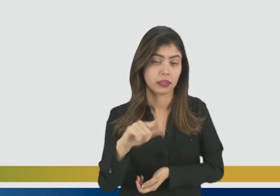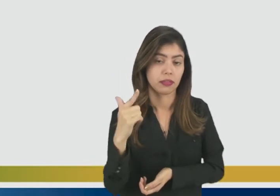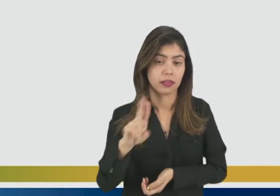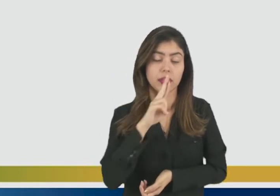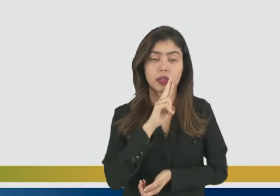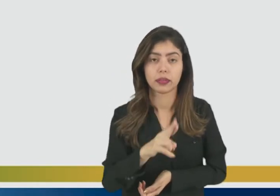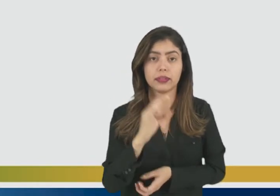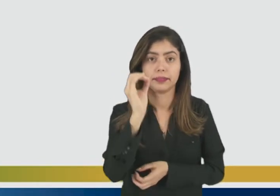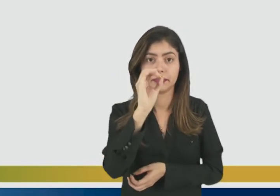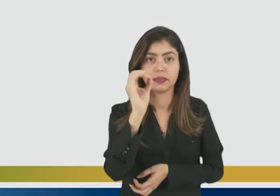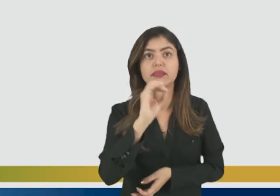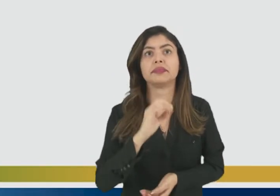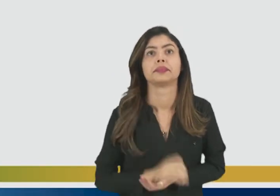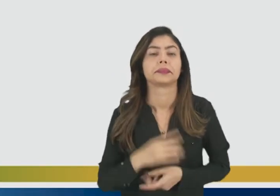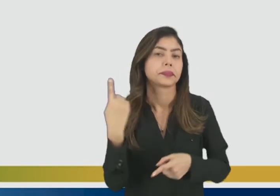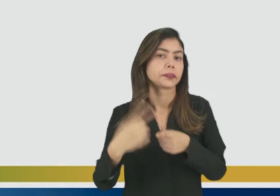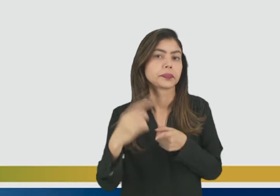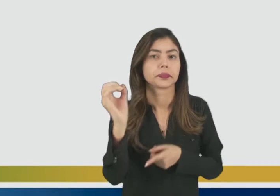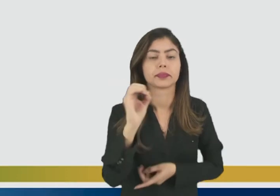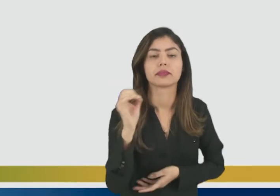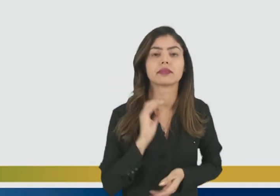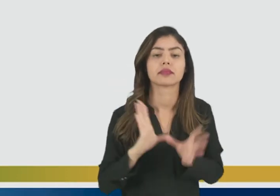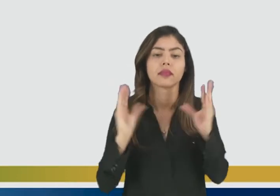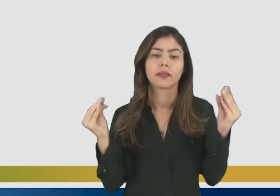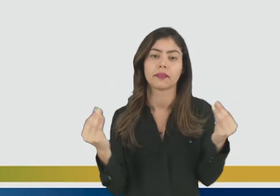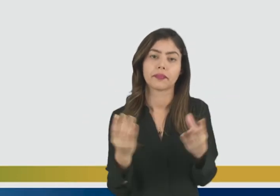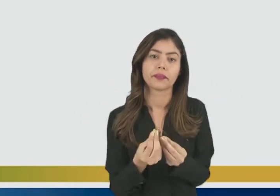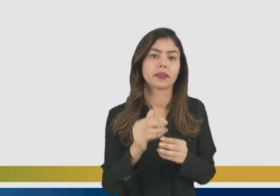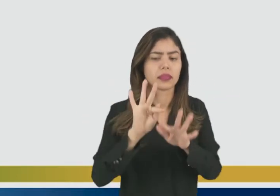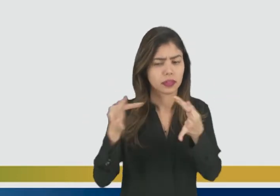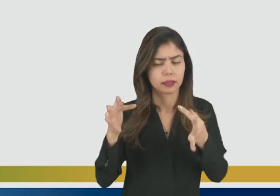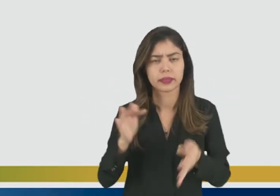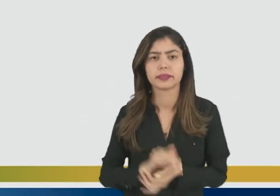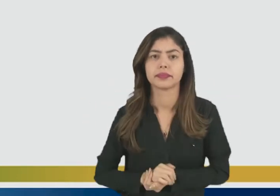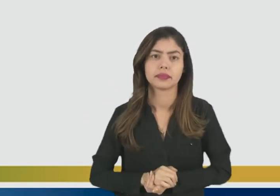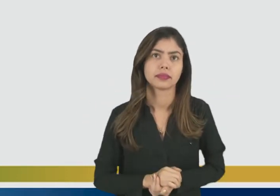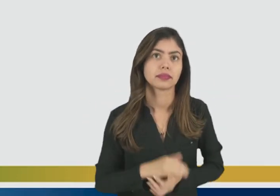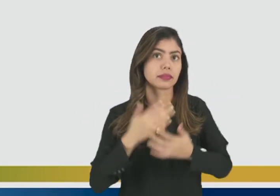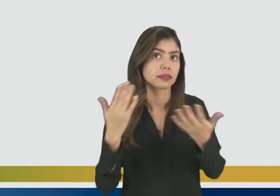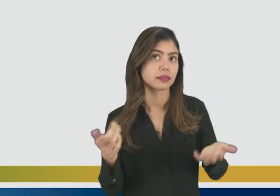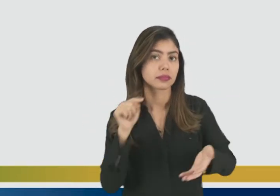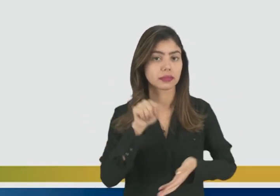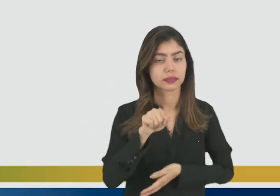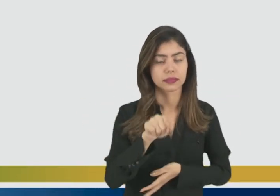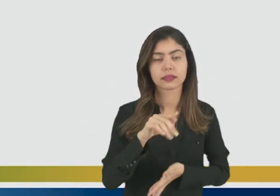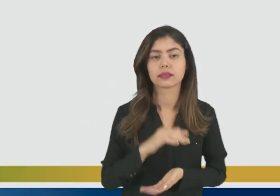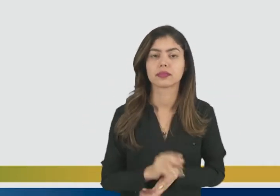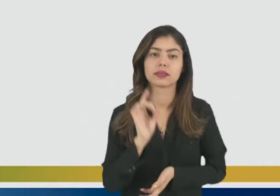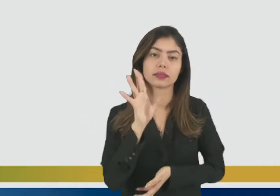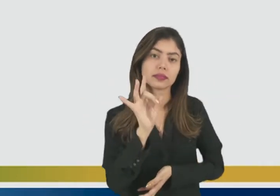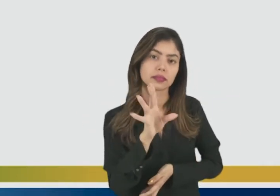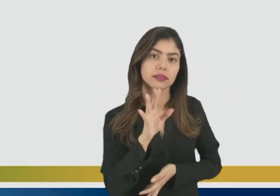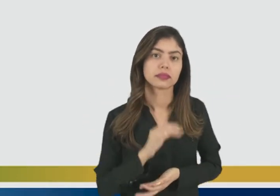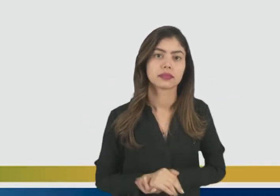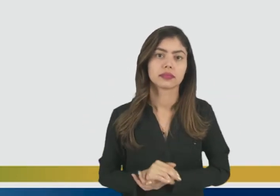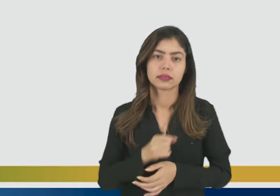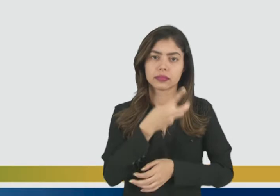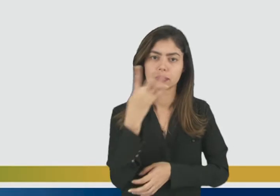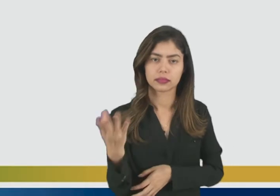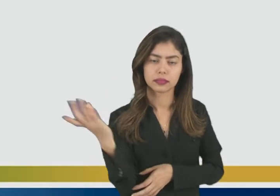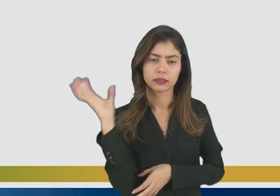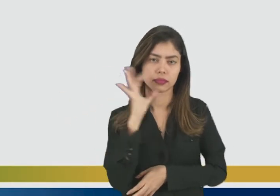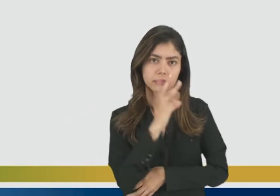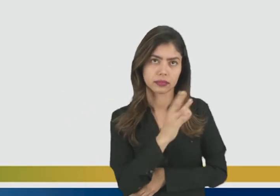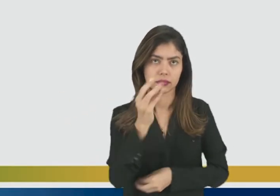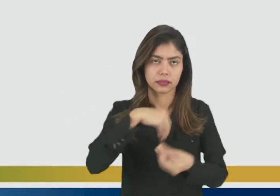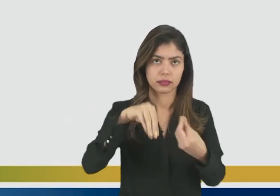valor, ele é zero. Por que ele é zero? Porque ele é uma substância simples. Então, a entalpia dos reagentes é apenas a quantidade de calor